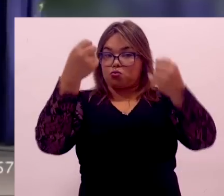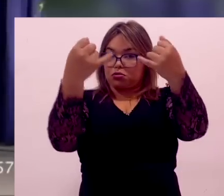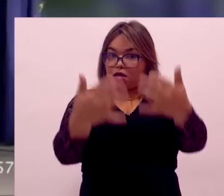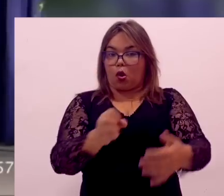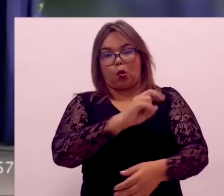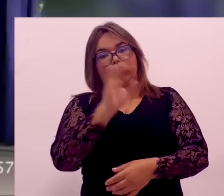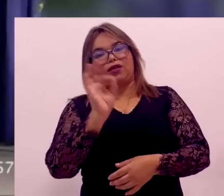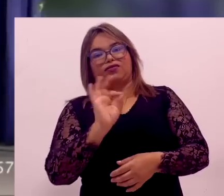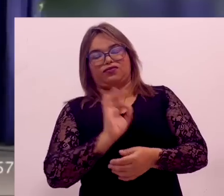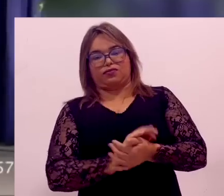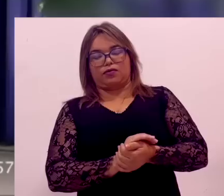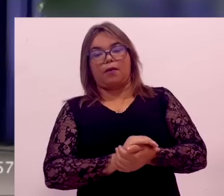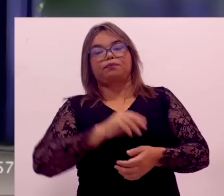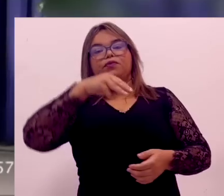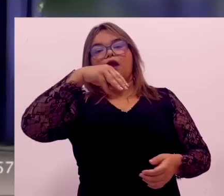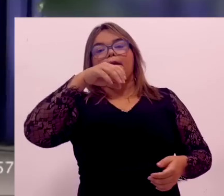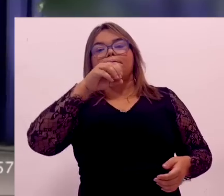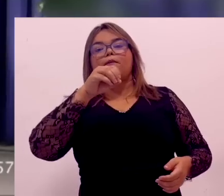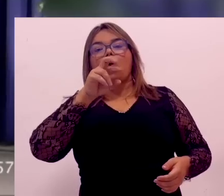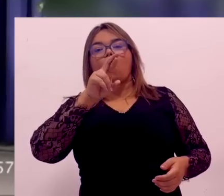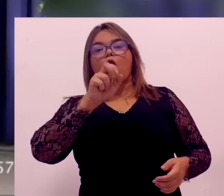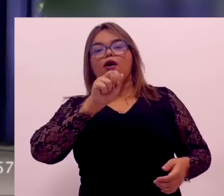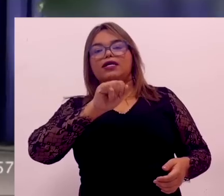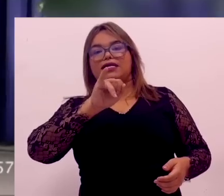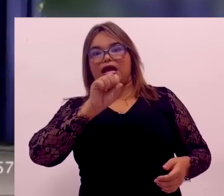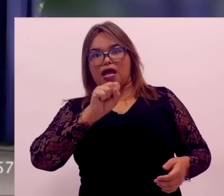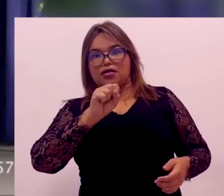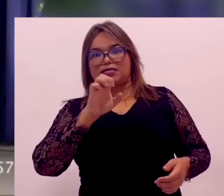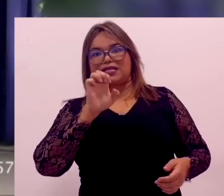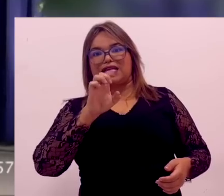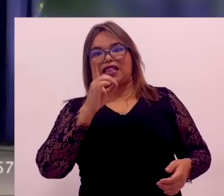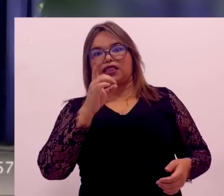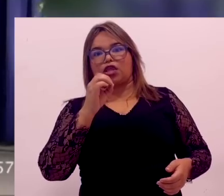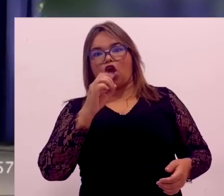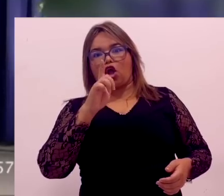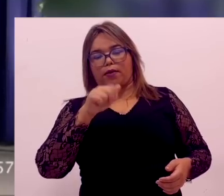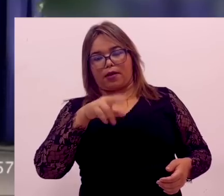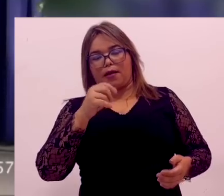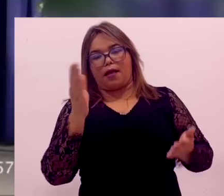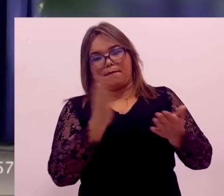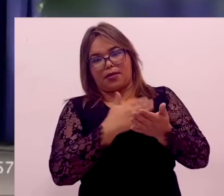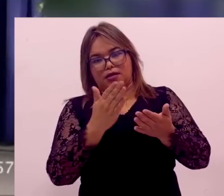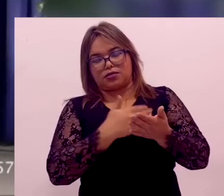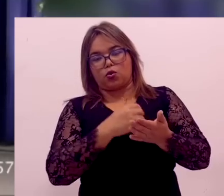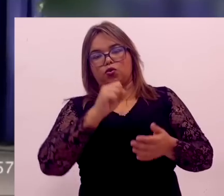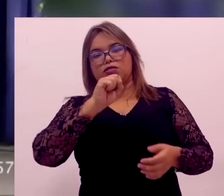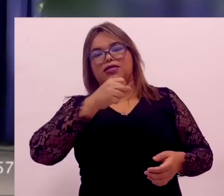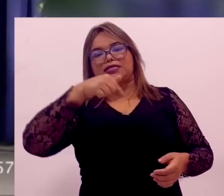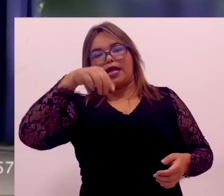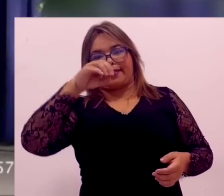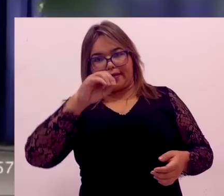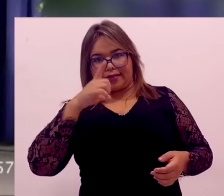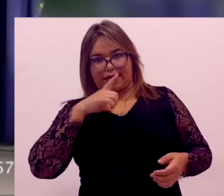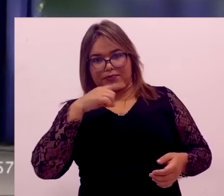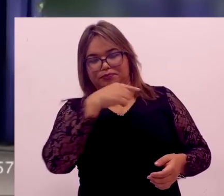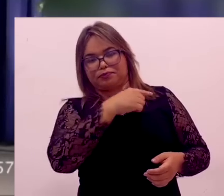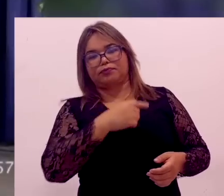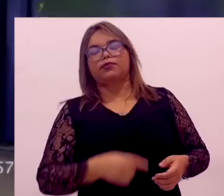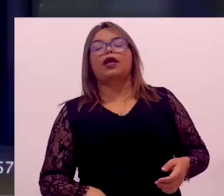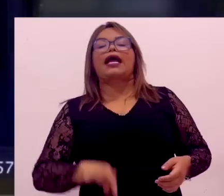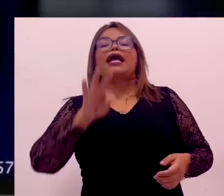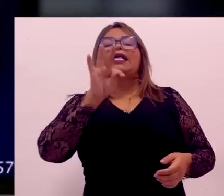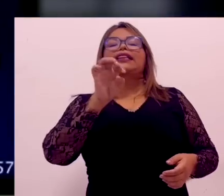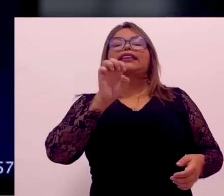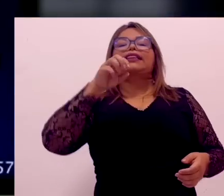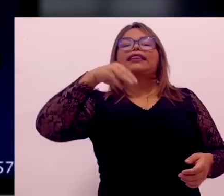não. Em Morais e Dogma, a maior fonte da maçonaria, na página 870, está: